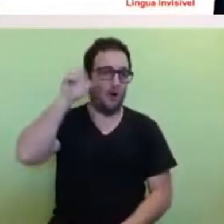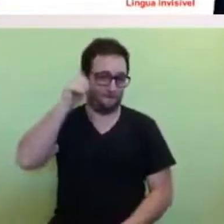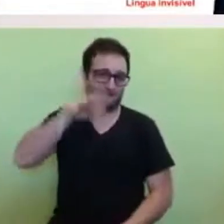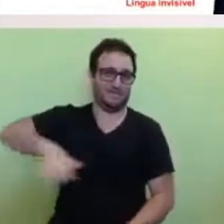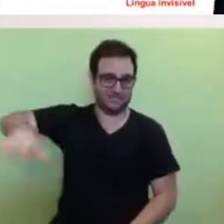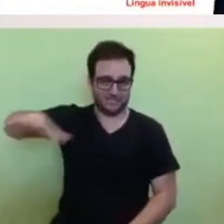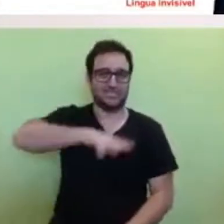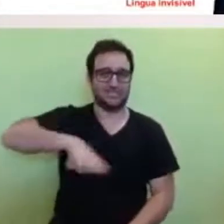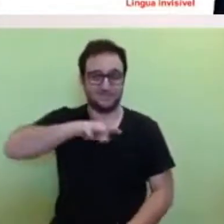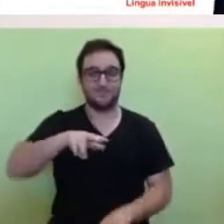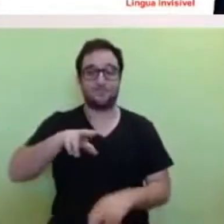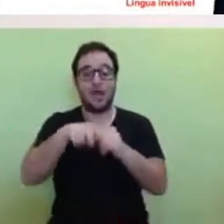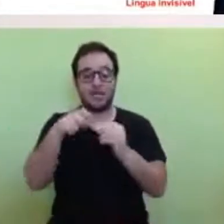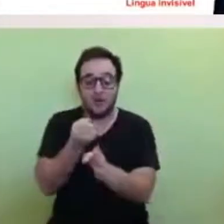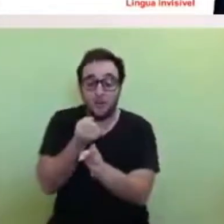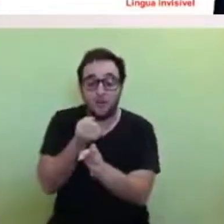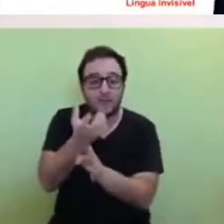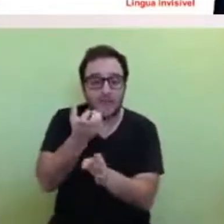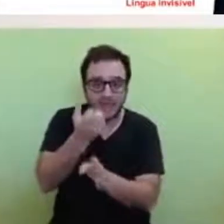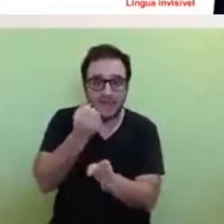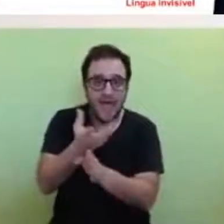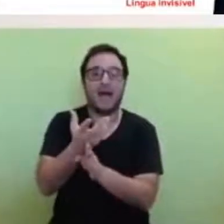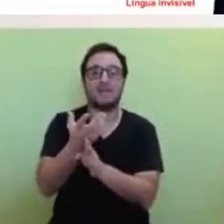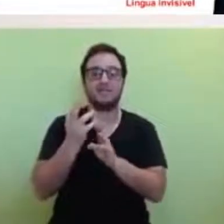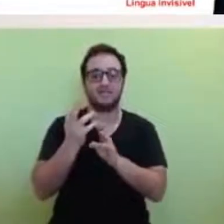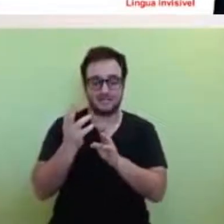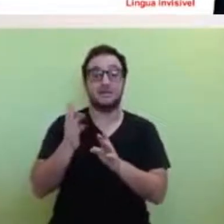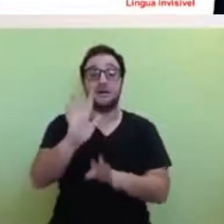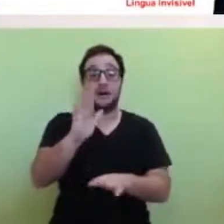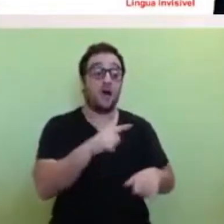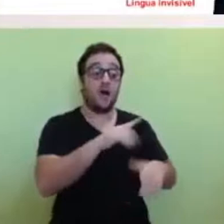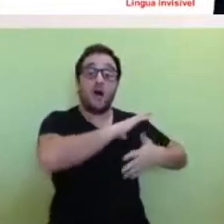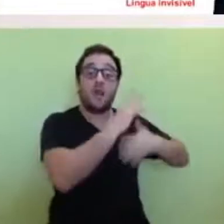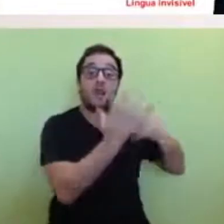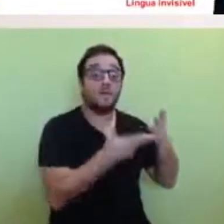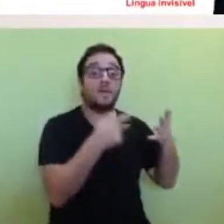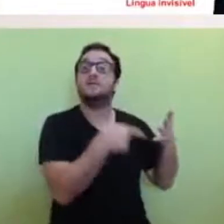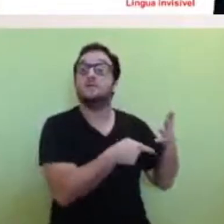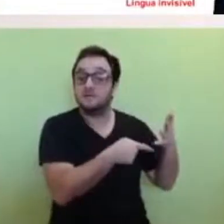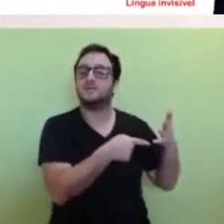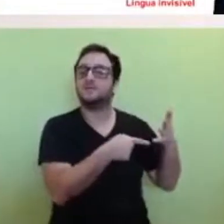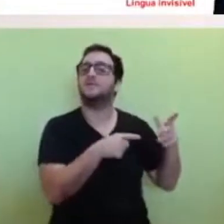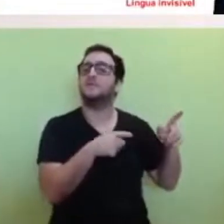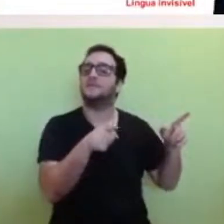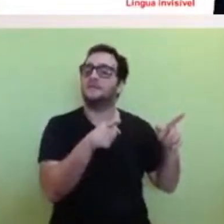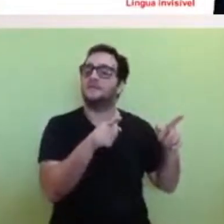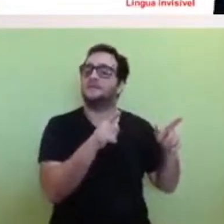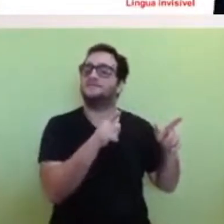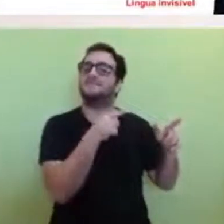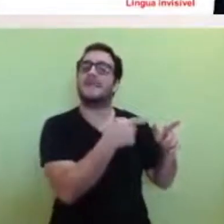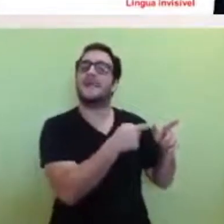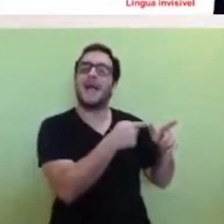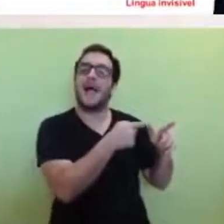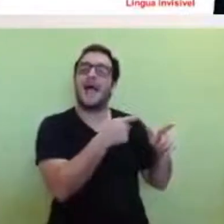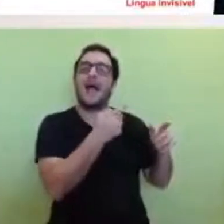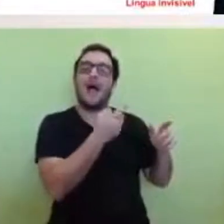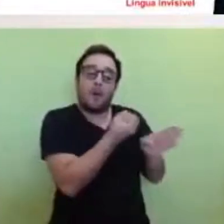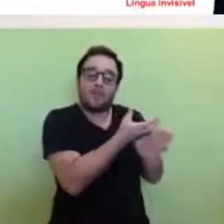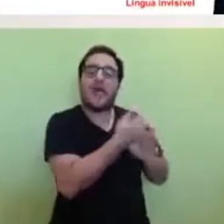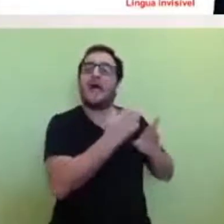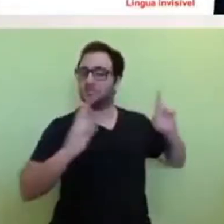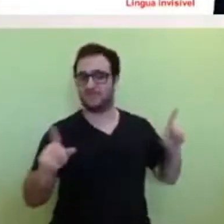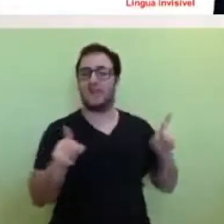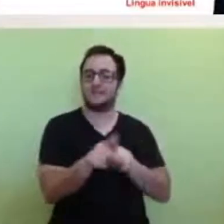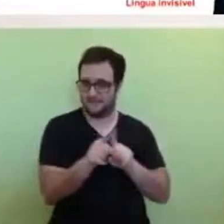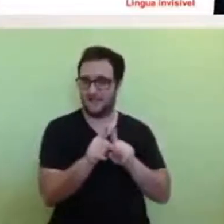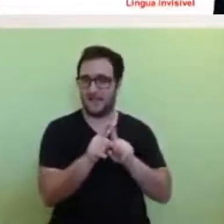língua vocal, mas a língua de sinais ela também pode ter essas duas outras modalidades, que é a modalidade, são modalidades não